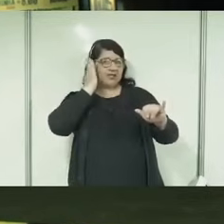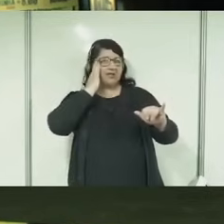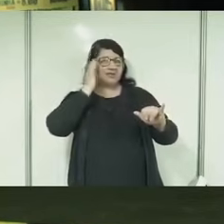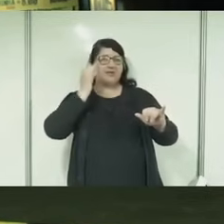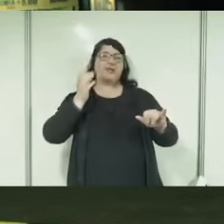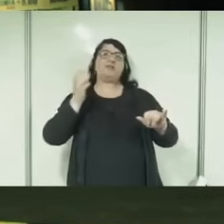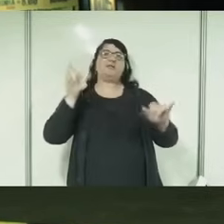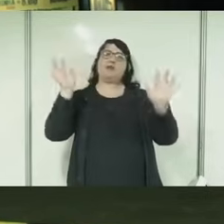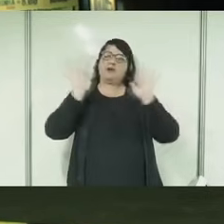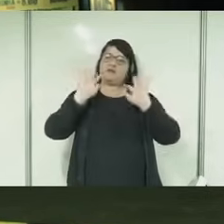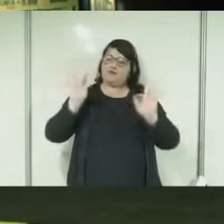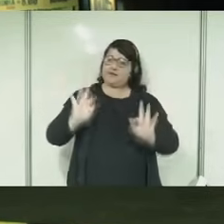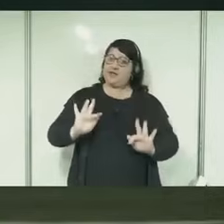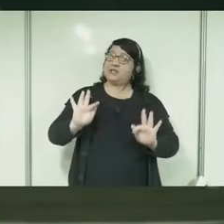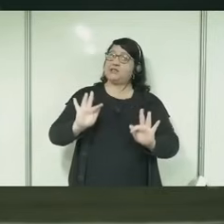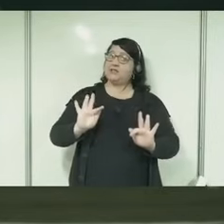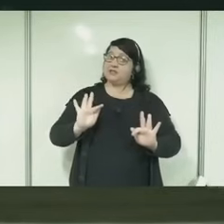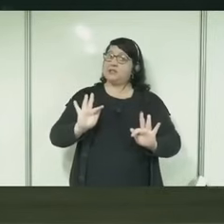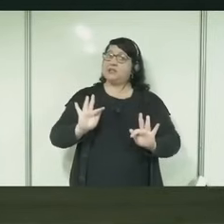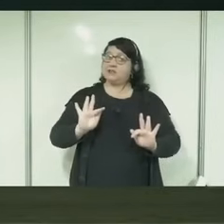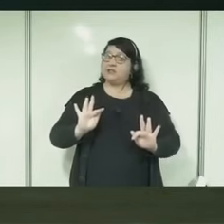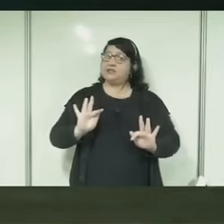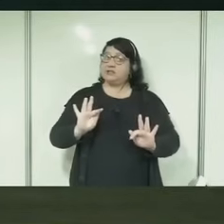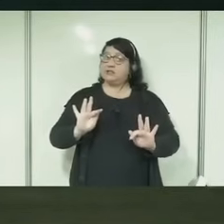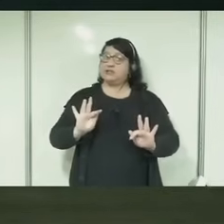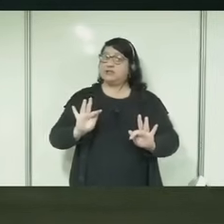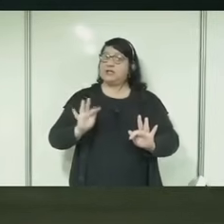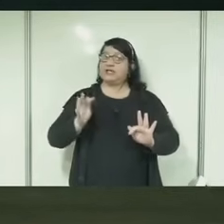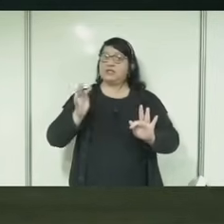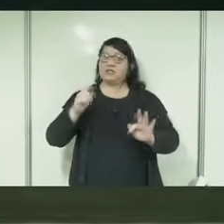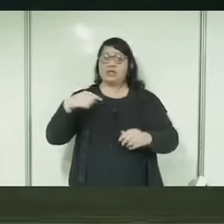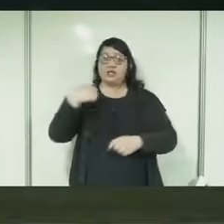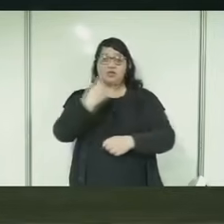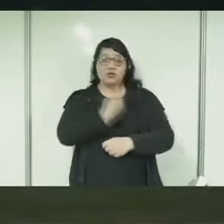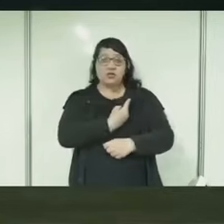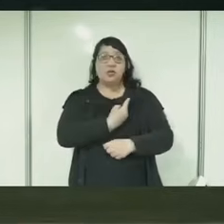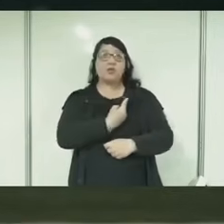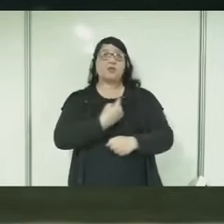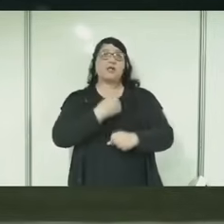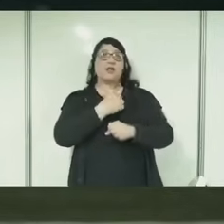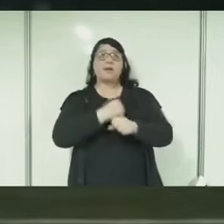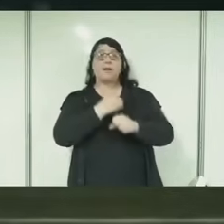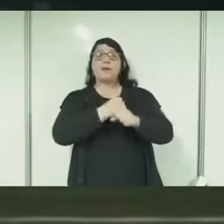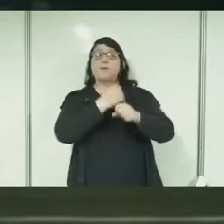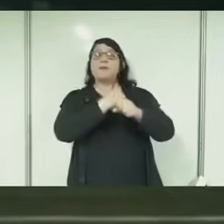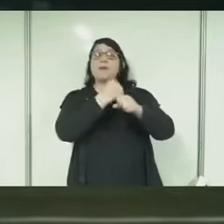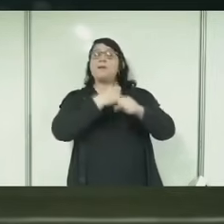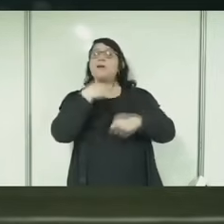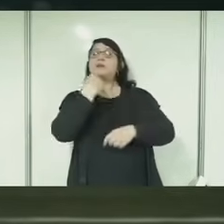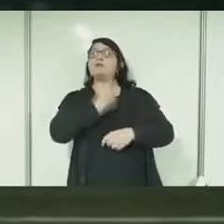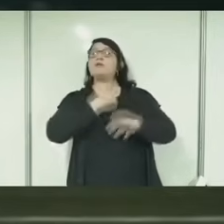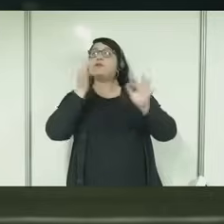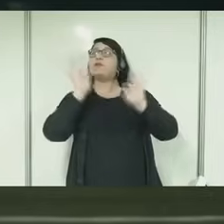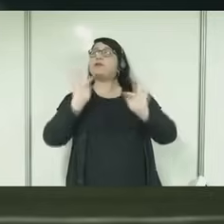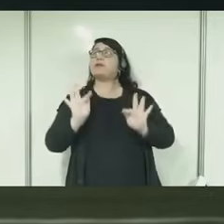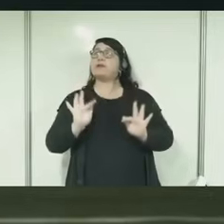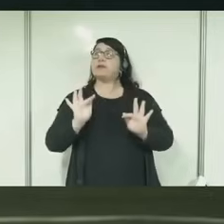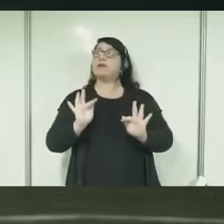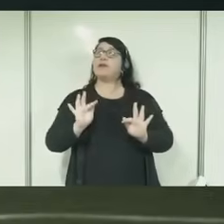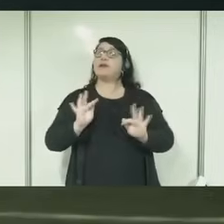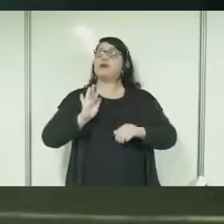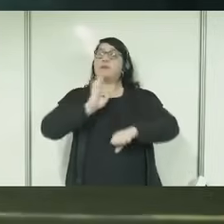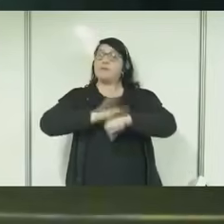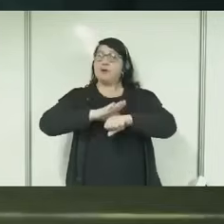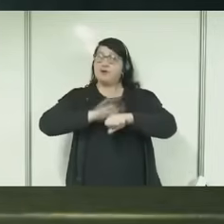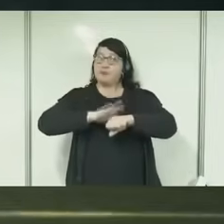minha. É uma tarefa minha e para tua felicidade é uma tarefa tua. É uma